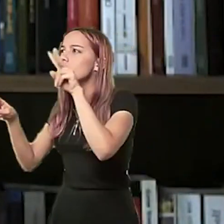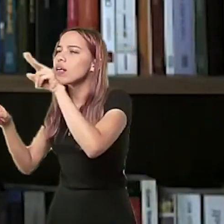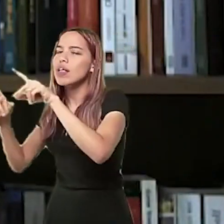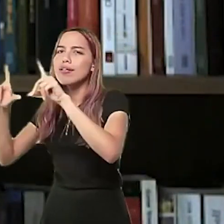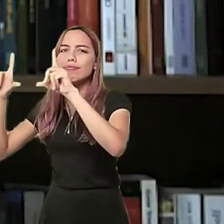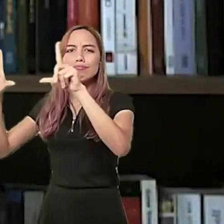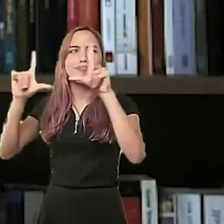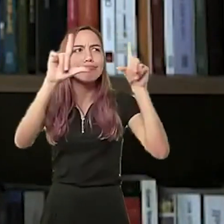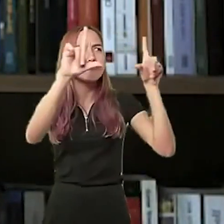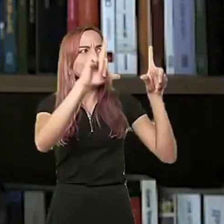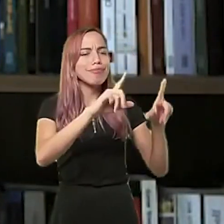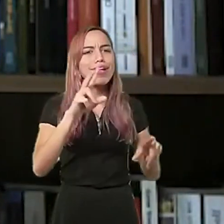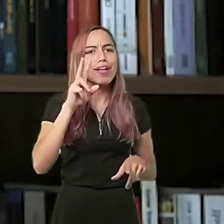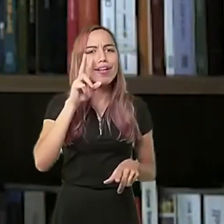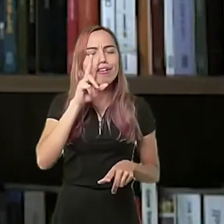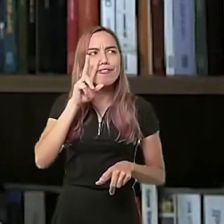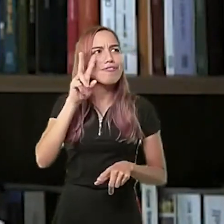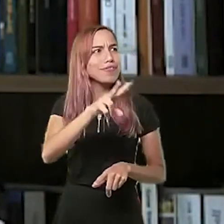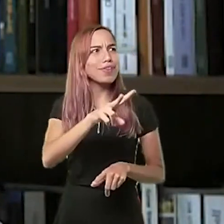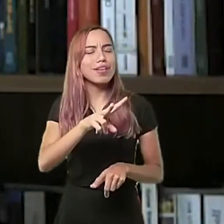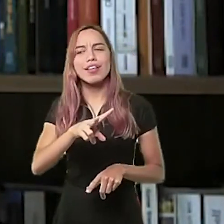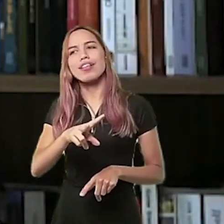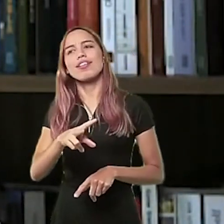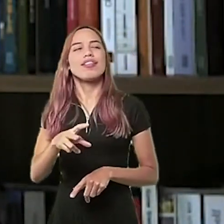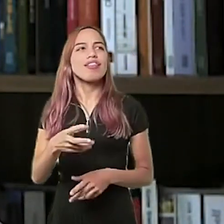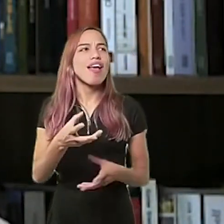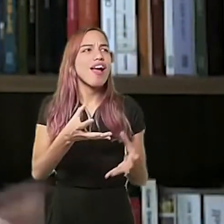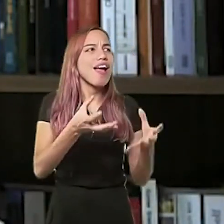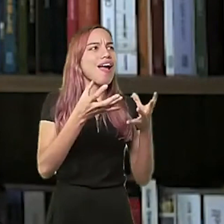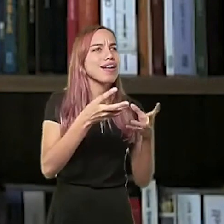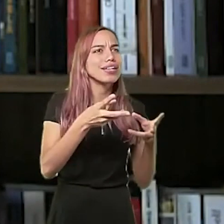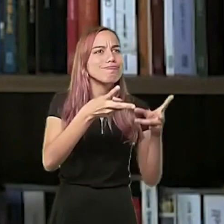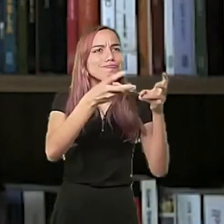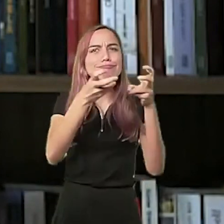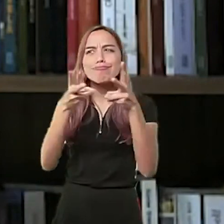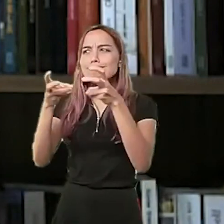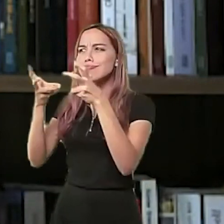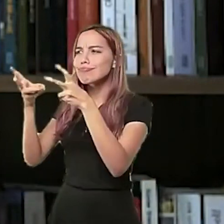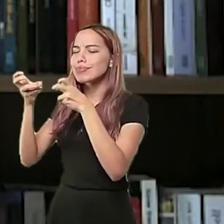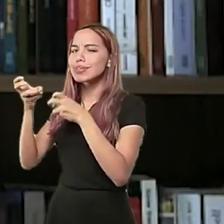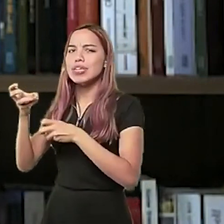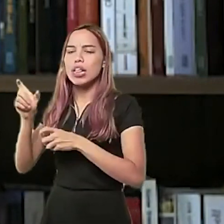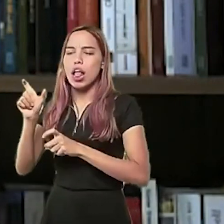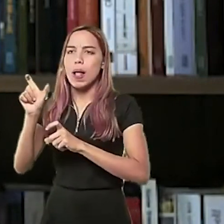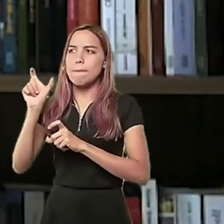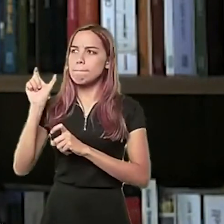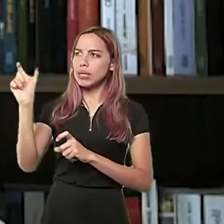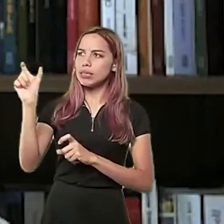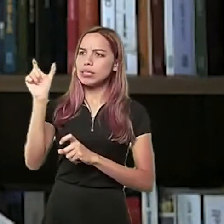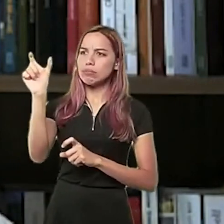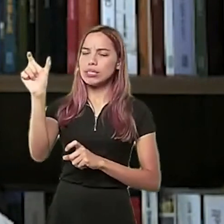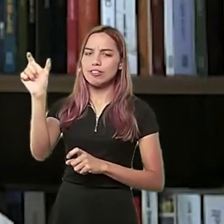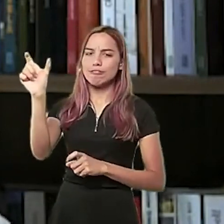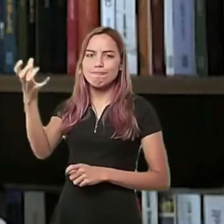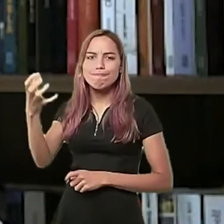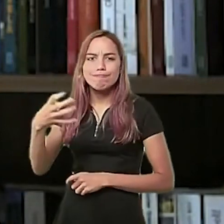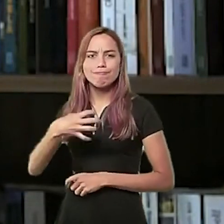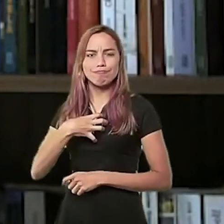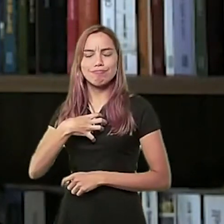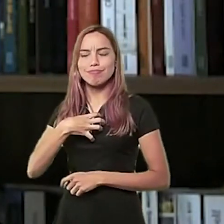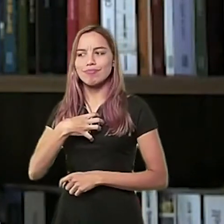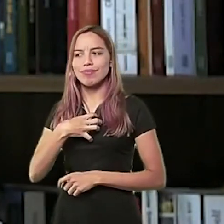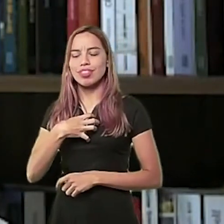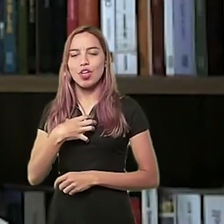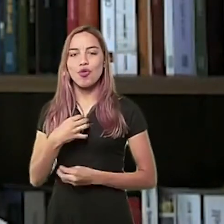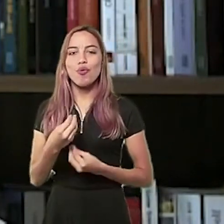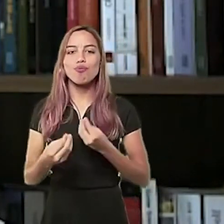está escrito, um letreiro e coisas assim. Acho que a palavra guarda esse fascínio, né? Como é que a gente